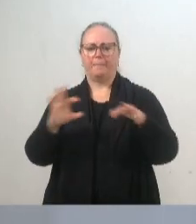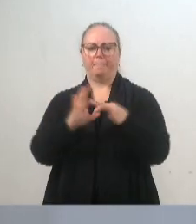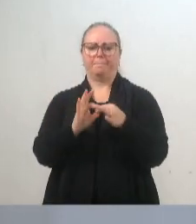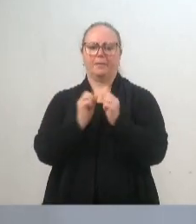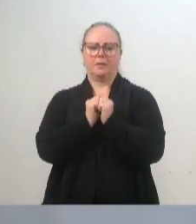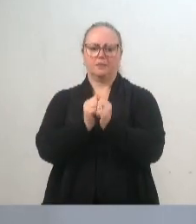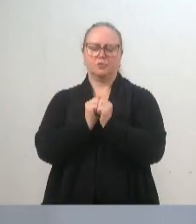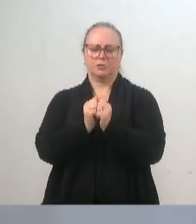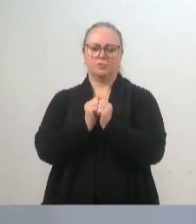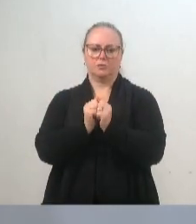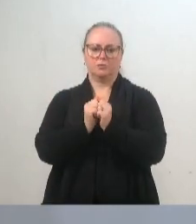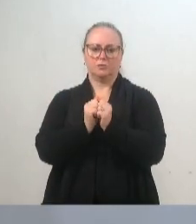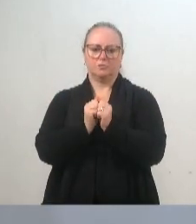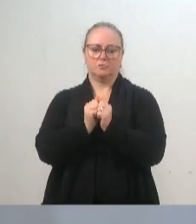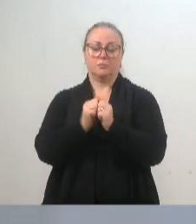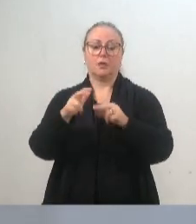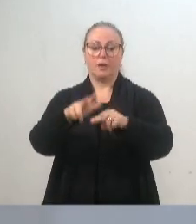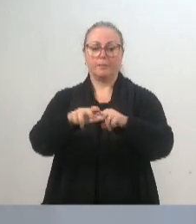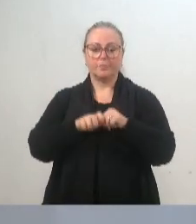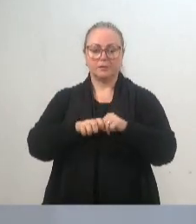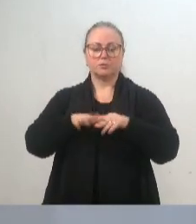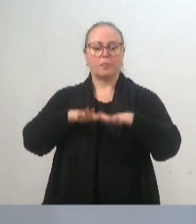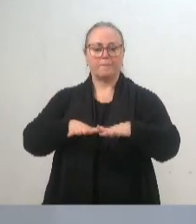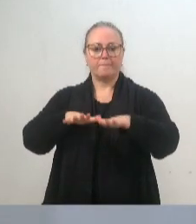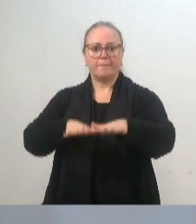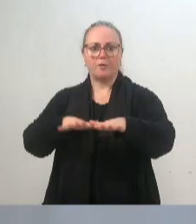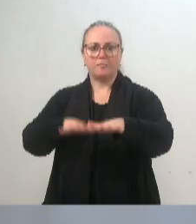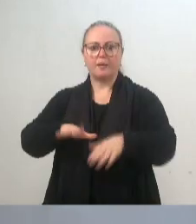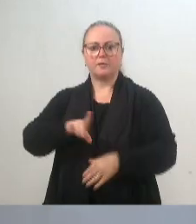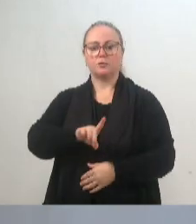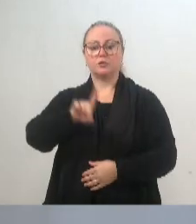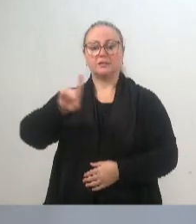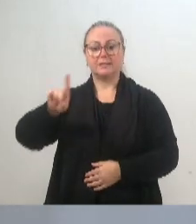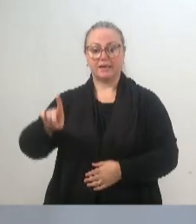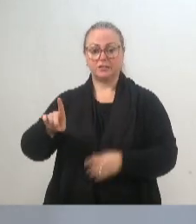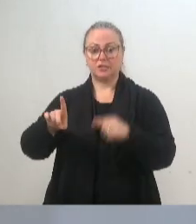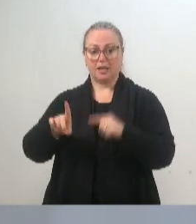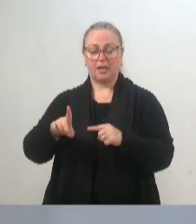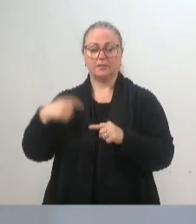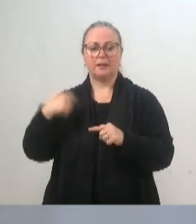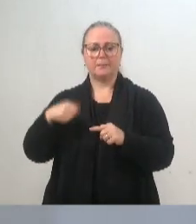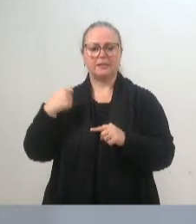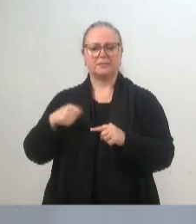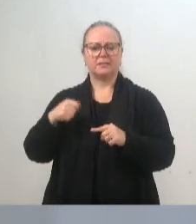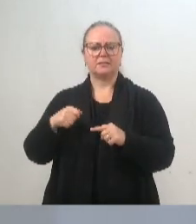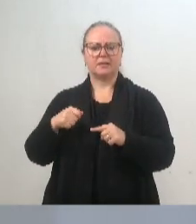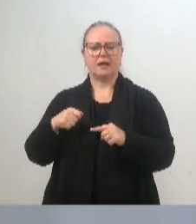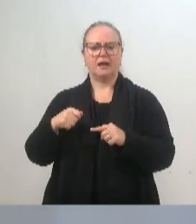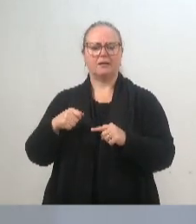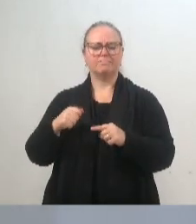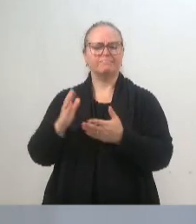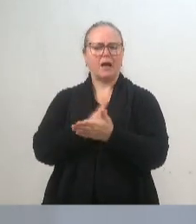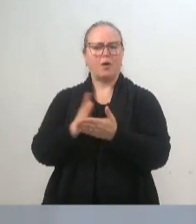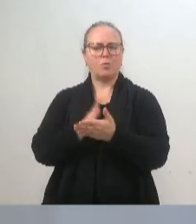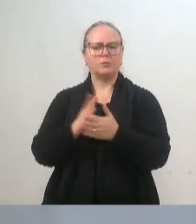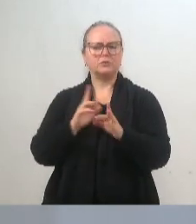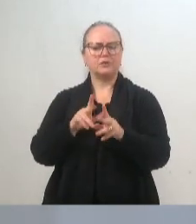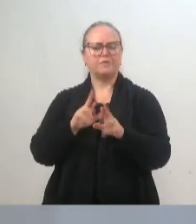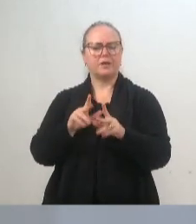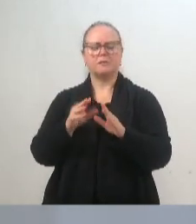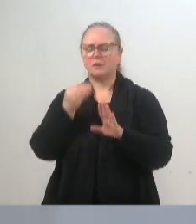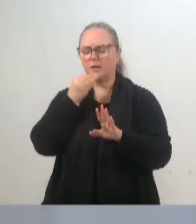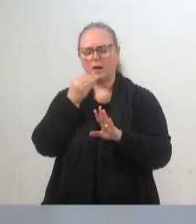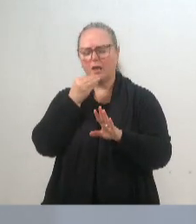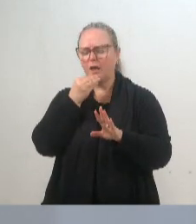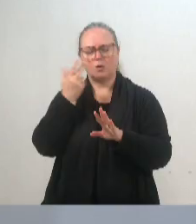junto conosco. Então os movimentos de direita, eles precisam muitas vezes deixar de lado algumas divergências que é natural que a gente tenha nesses